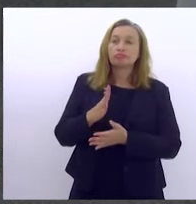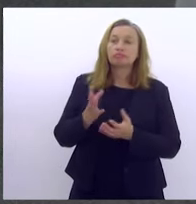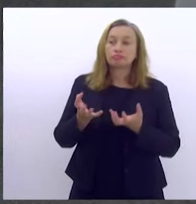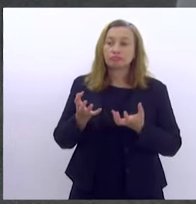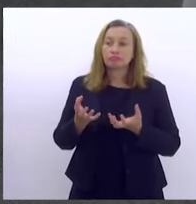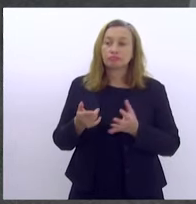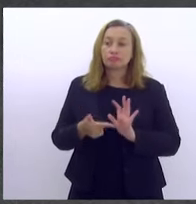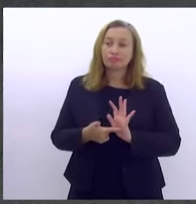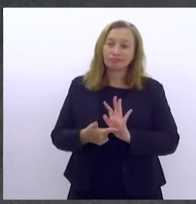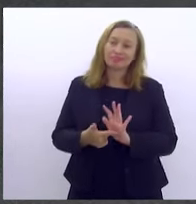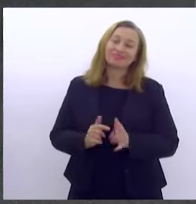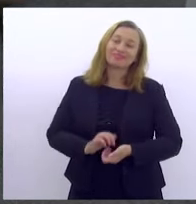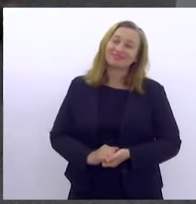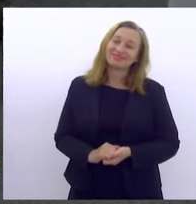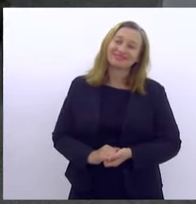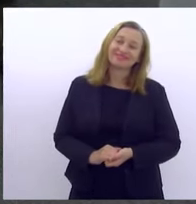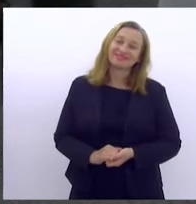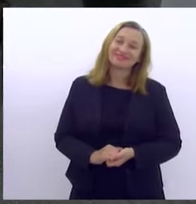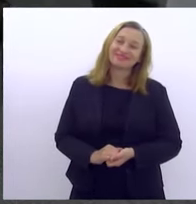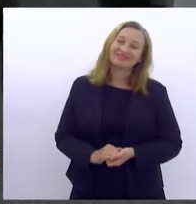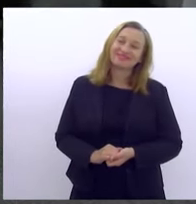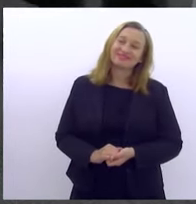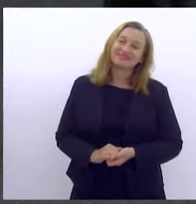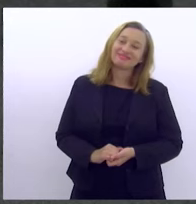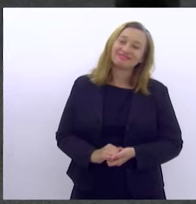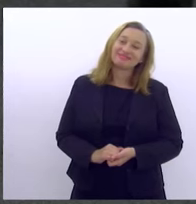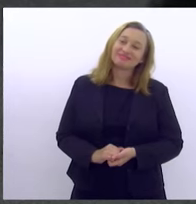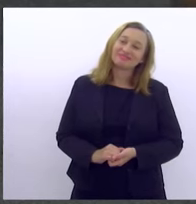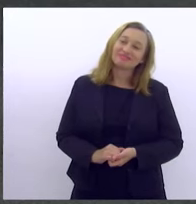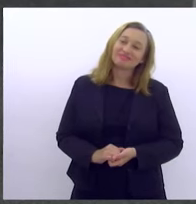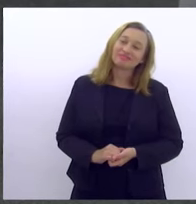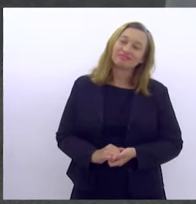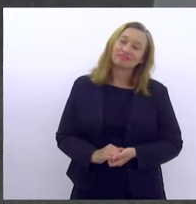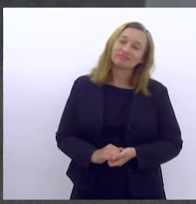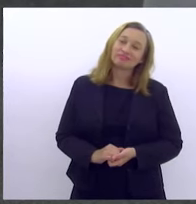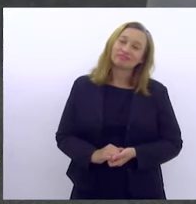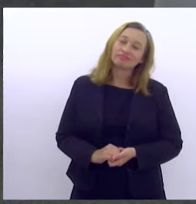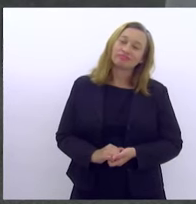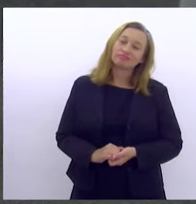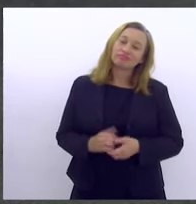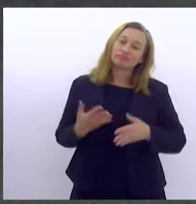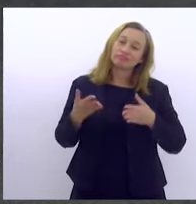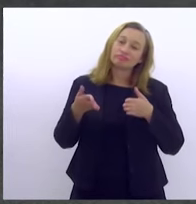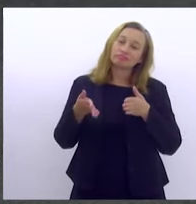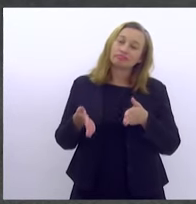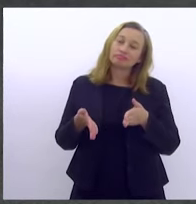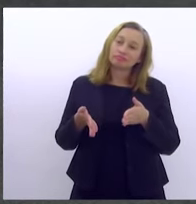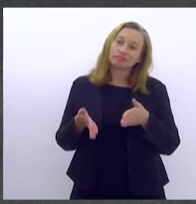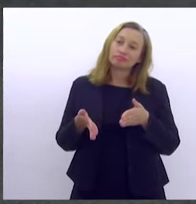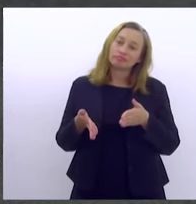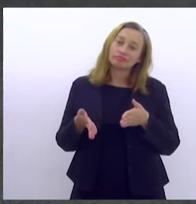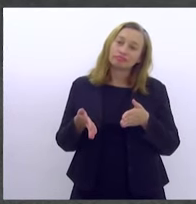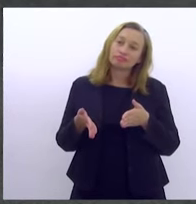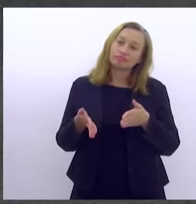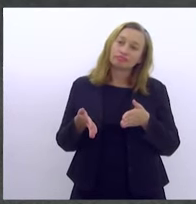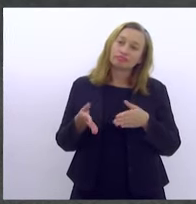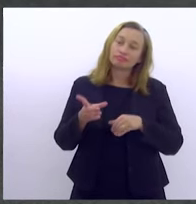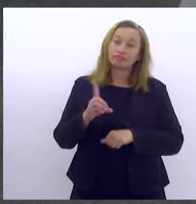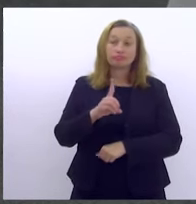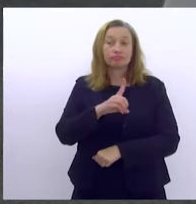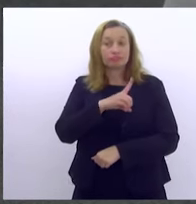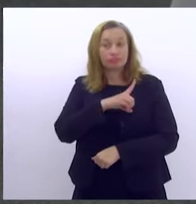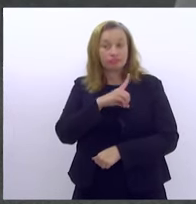isso, é a diluição e a concentração nas